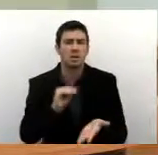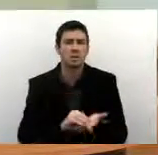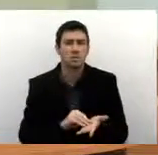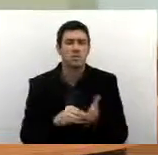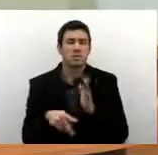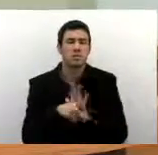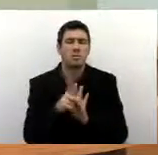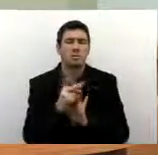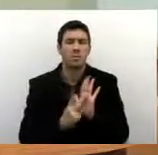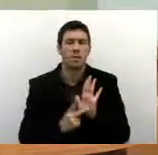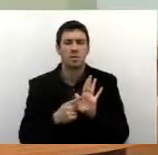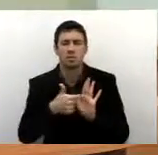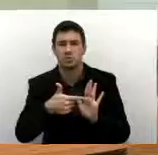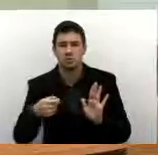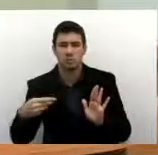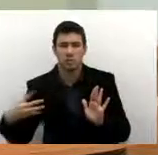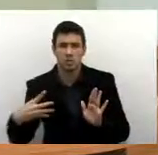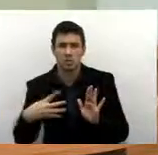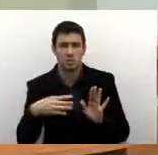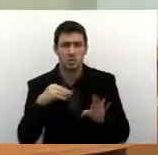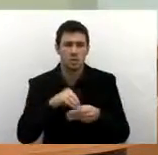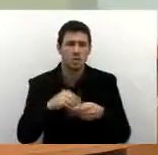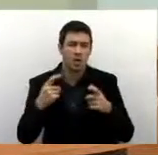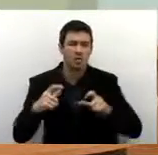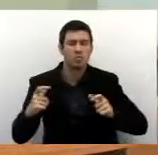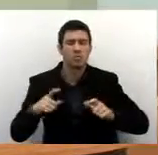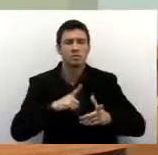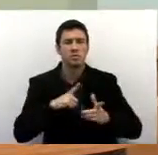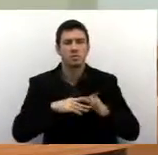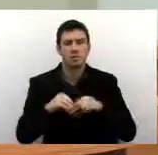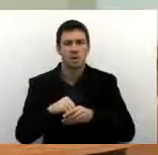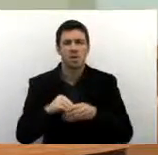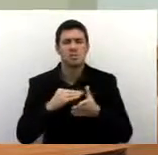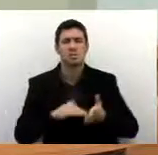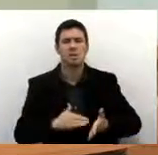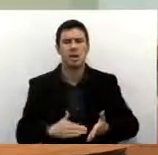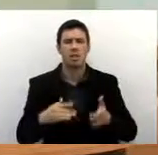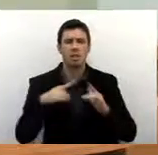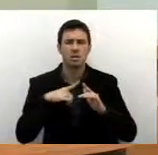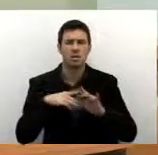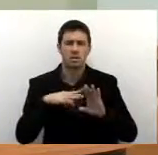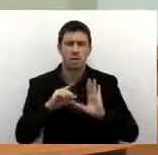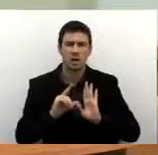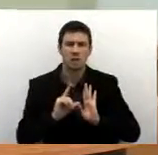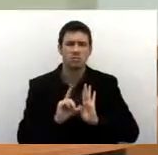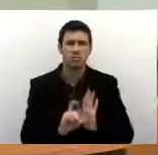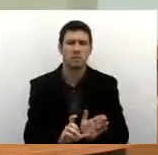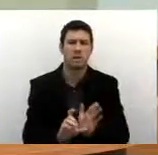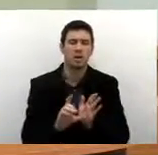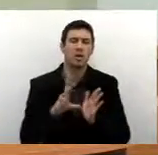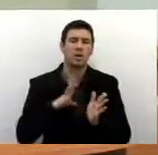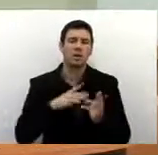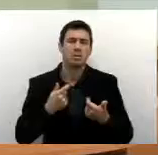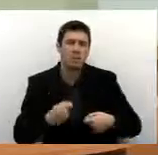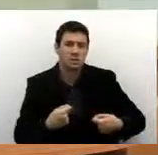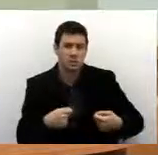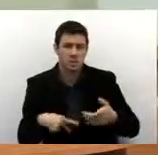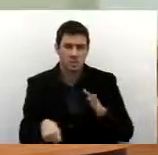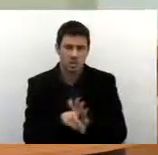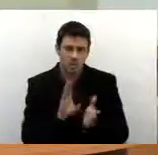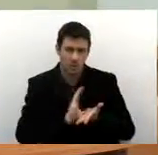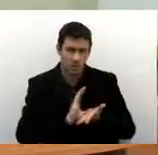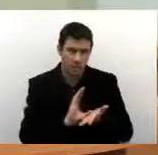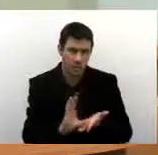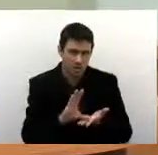de um plano para 2014, aonde está a secretaria está prevendo a necessidade de haver